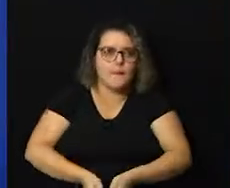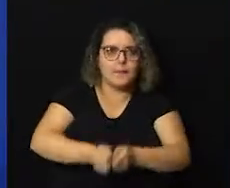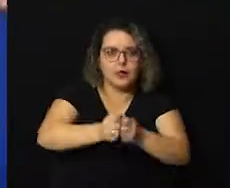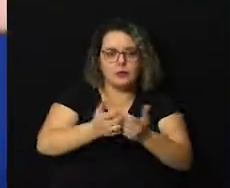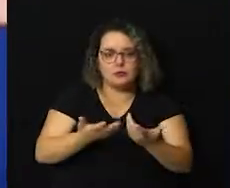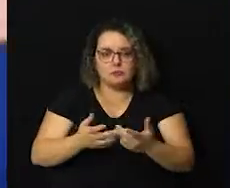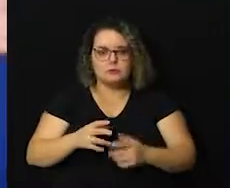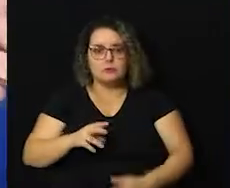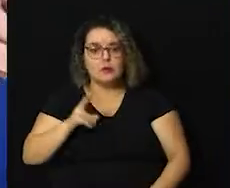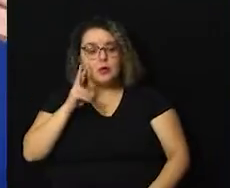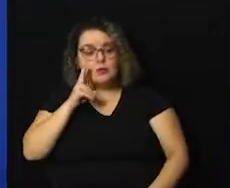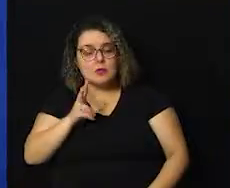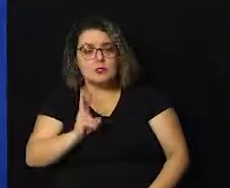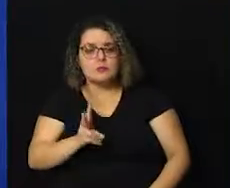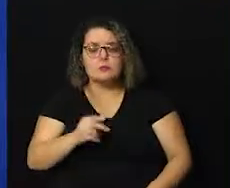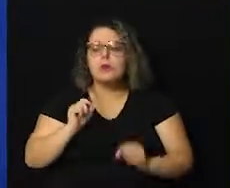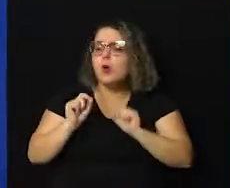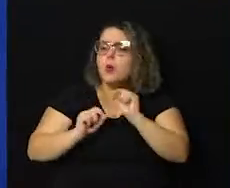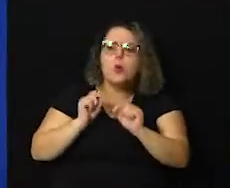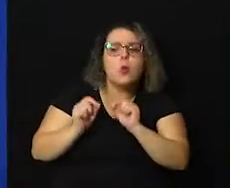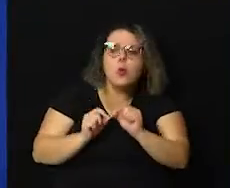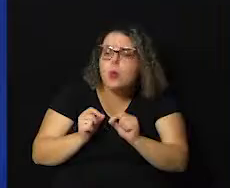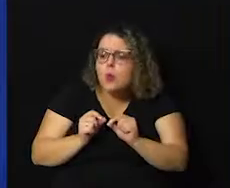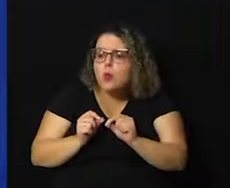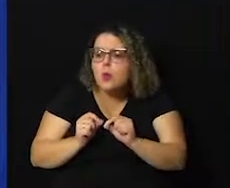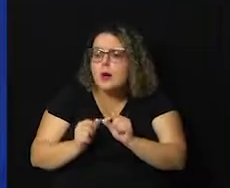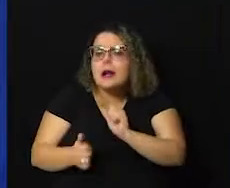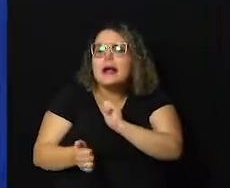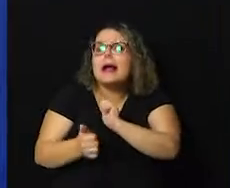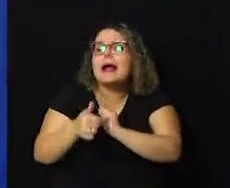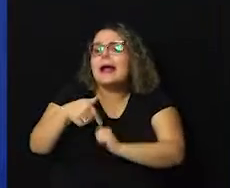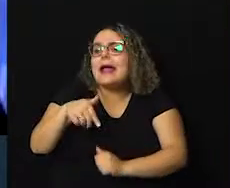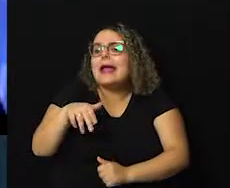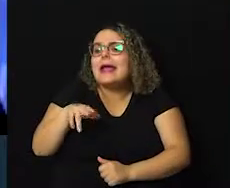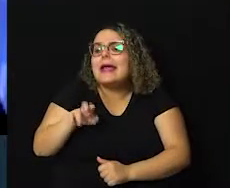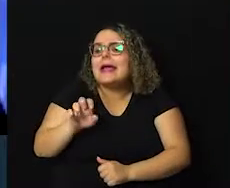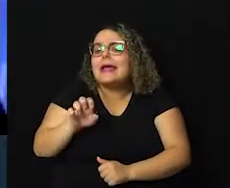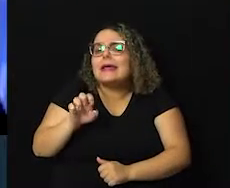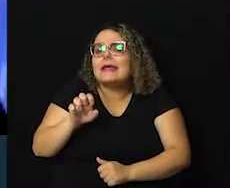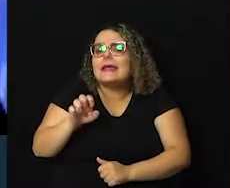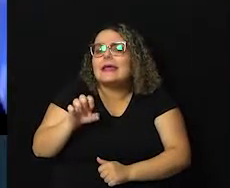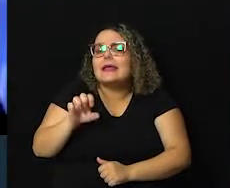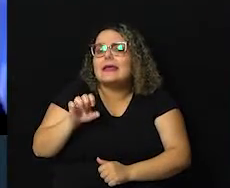jogos que a gente vê todo dia na mídia mas o que exatamente o esporte